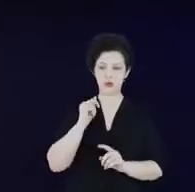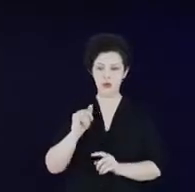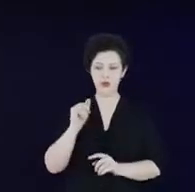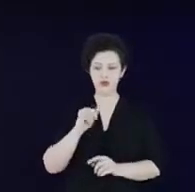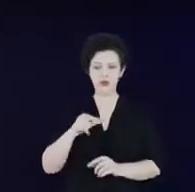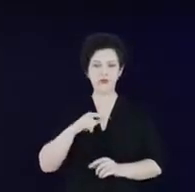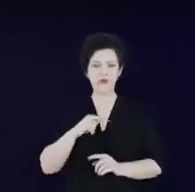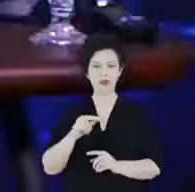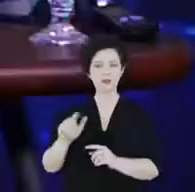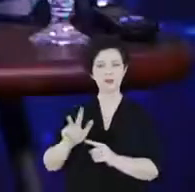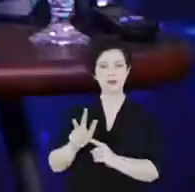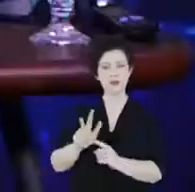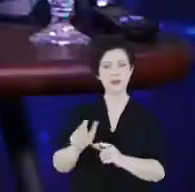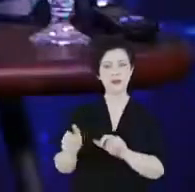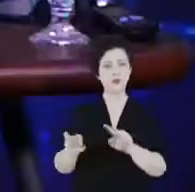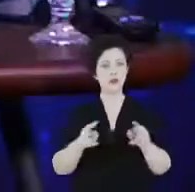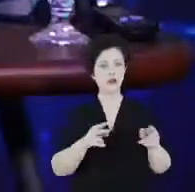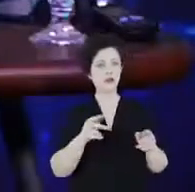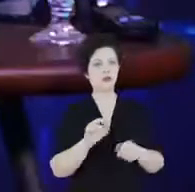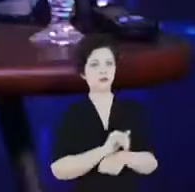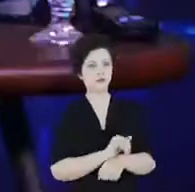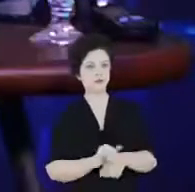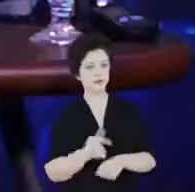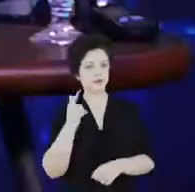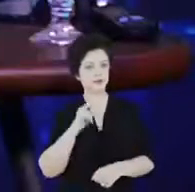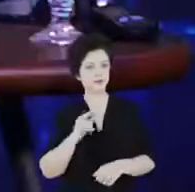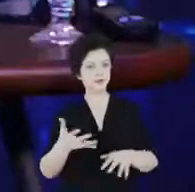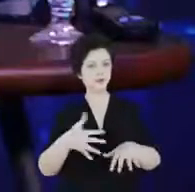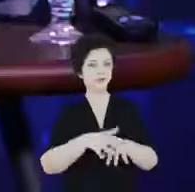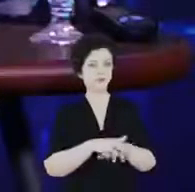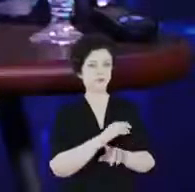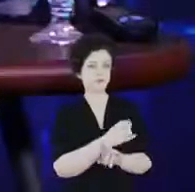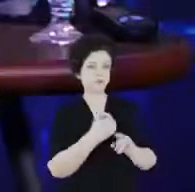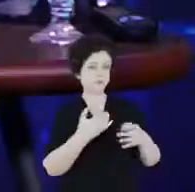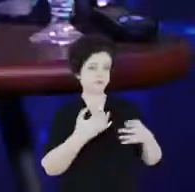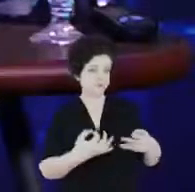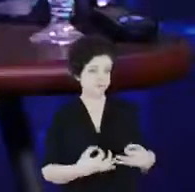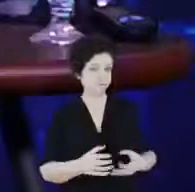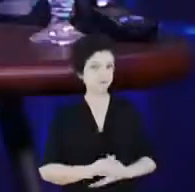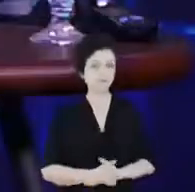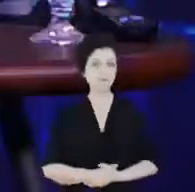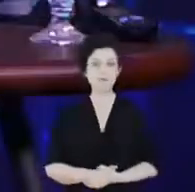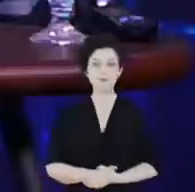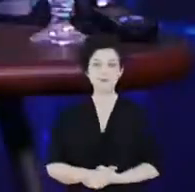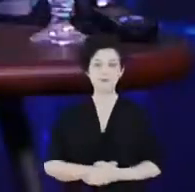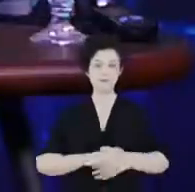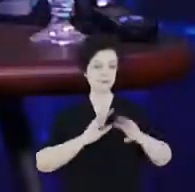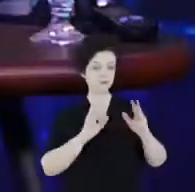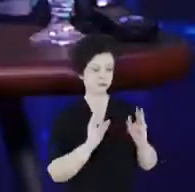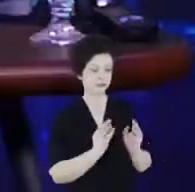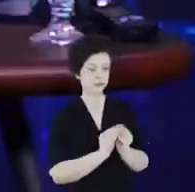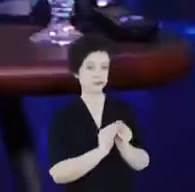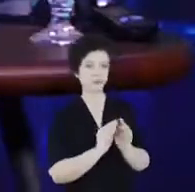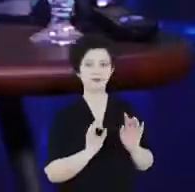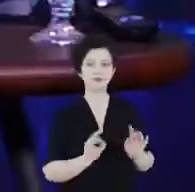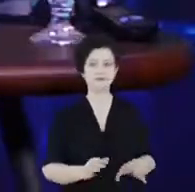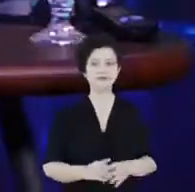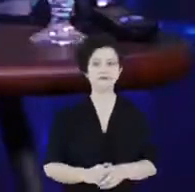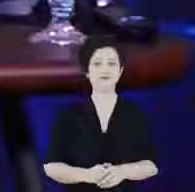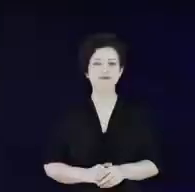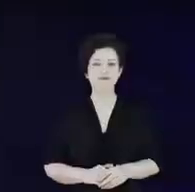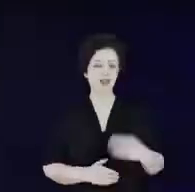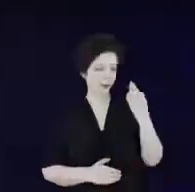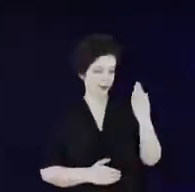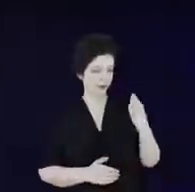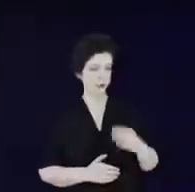essa transição energética de maneira inclusiva, de maneira justa. Bom, para o início é só isso, Renato. Muito obrigada.